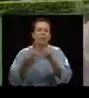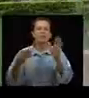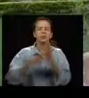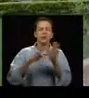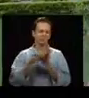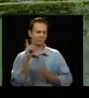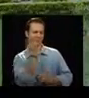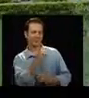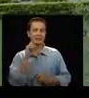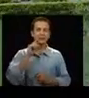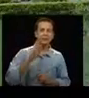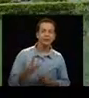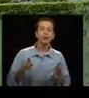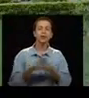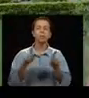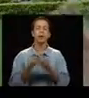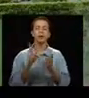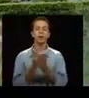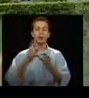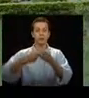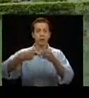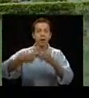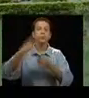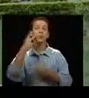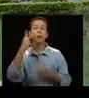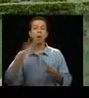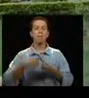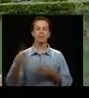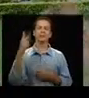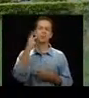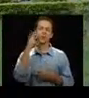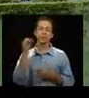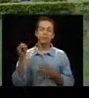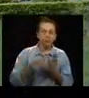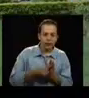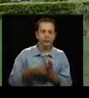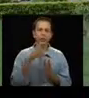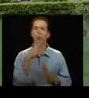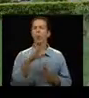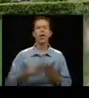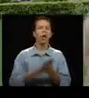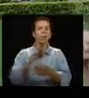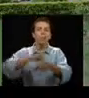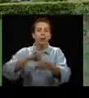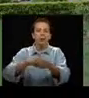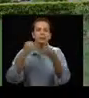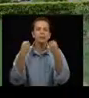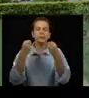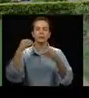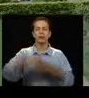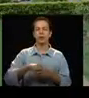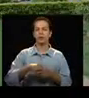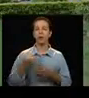As crianças que nos chegam muito diferentes das crianças que são urbanas. Naturalmente, quando elas chegam, elas não conhecem o